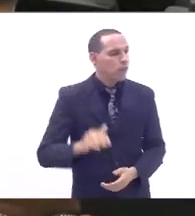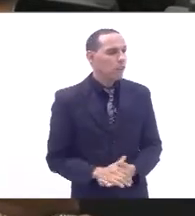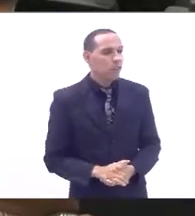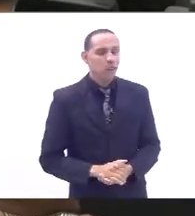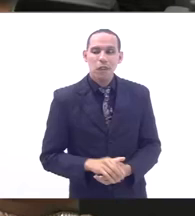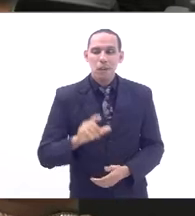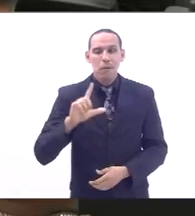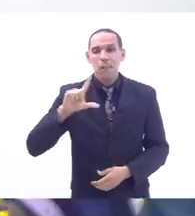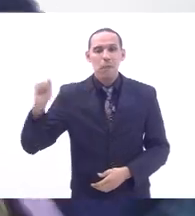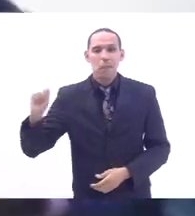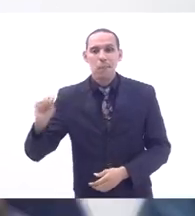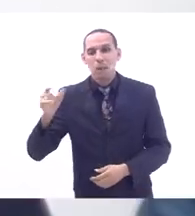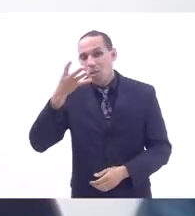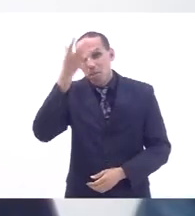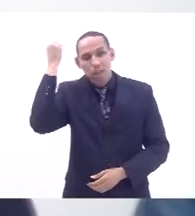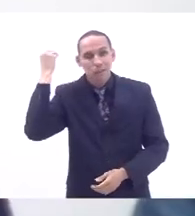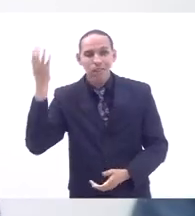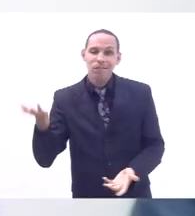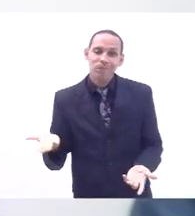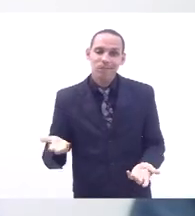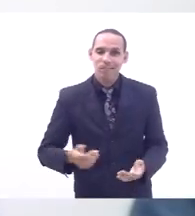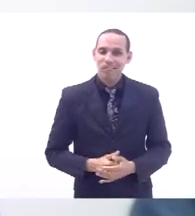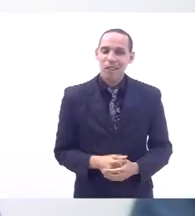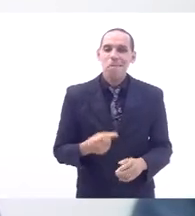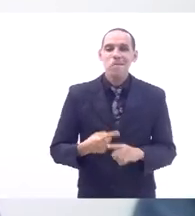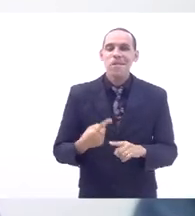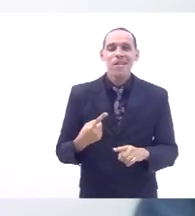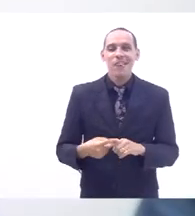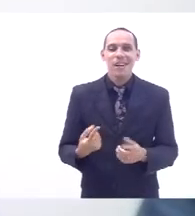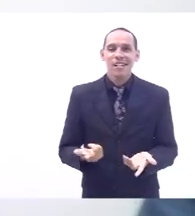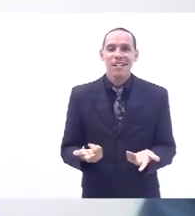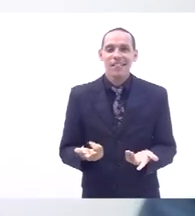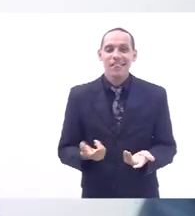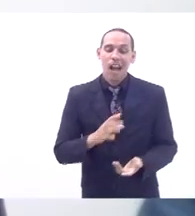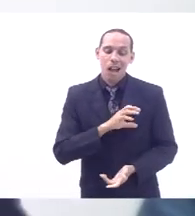sair daqui. Pois ele não